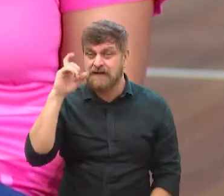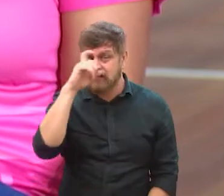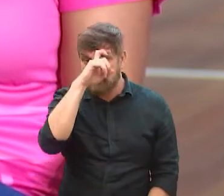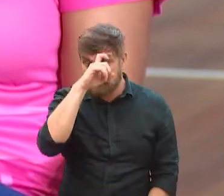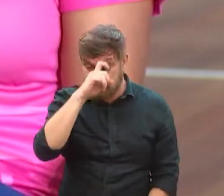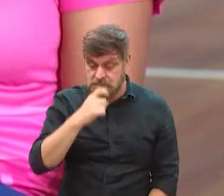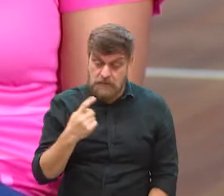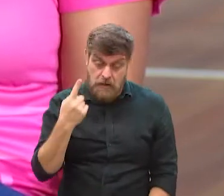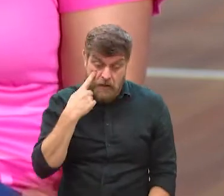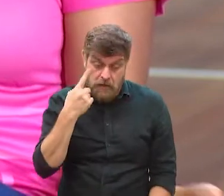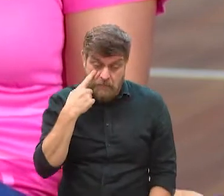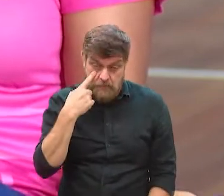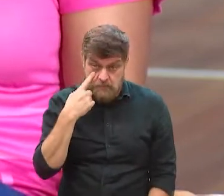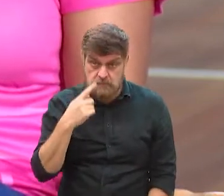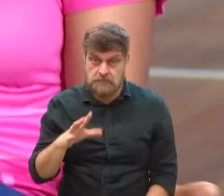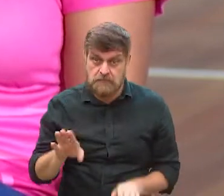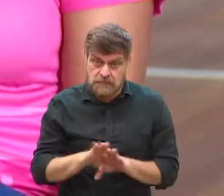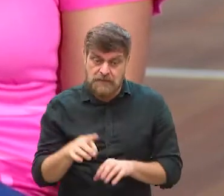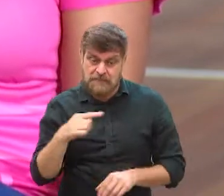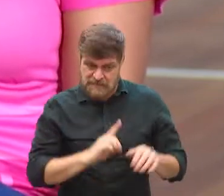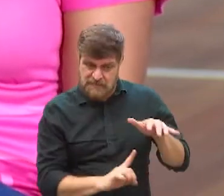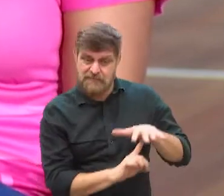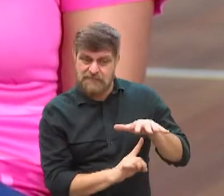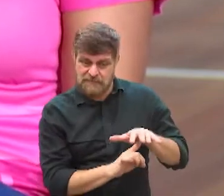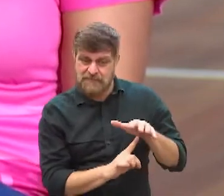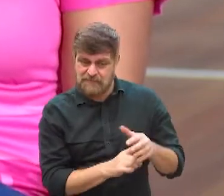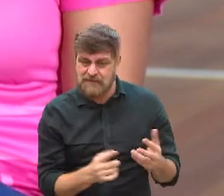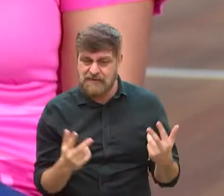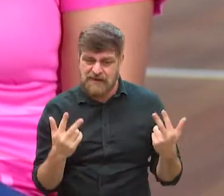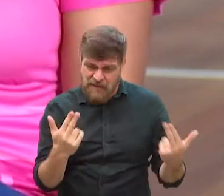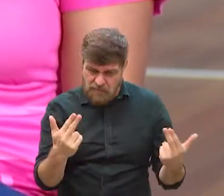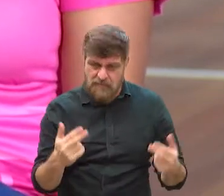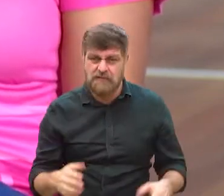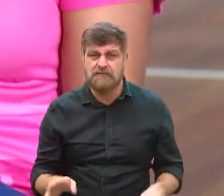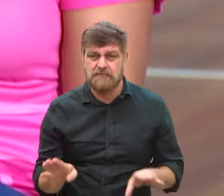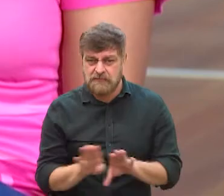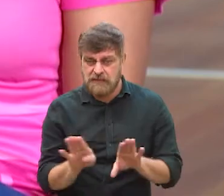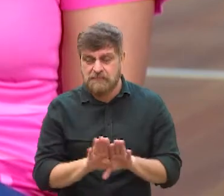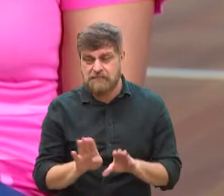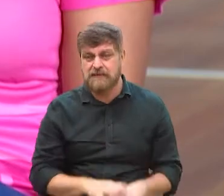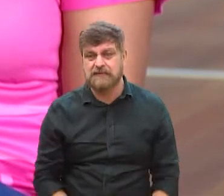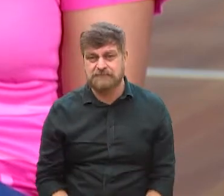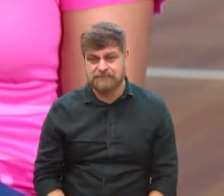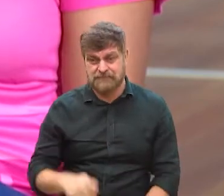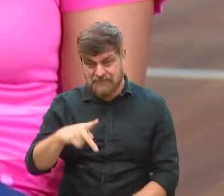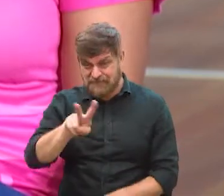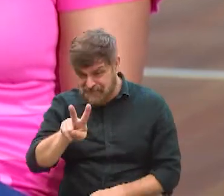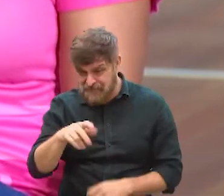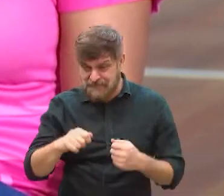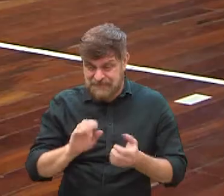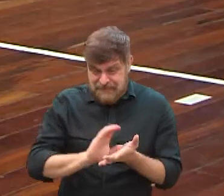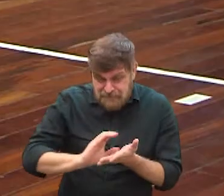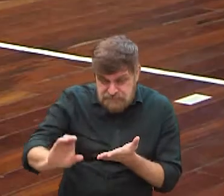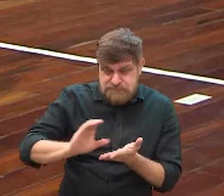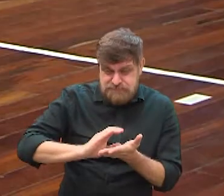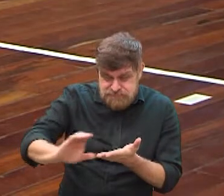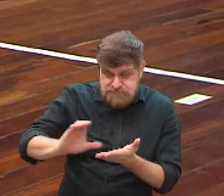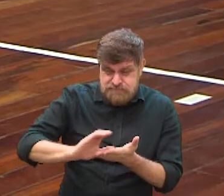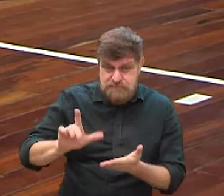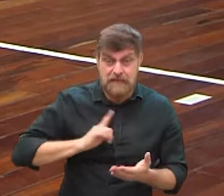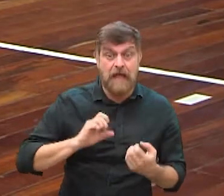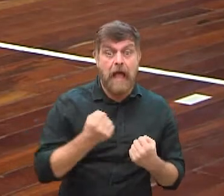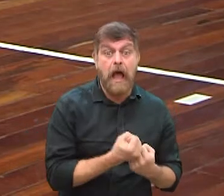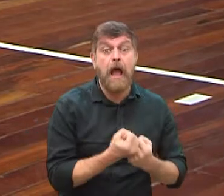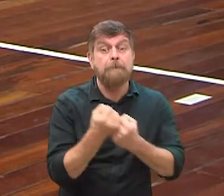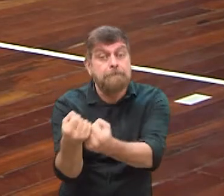que eu vejo aqui, né, e via também lá em Presidente Venceslau, precisa ter um apoio muito grande